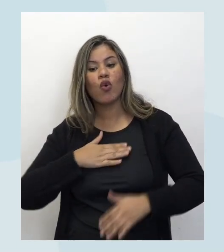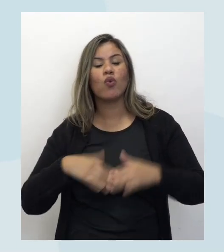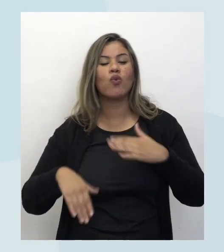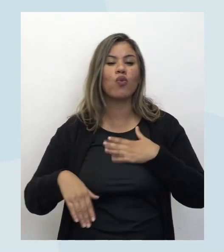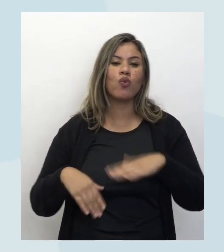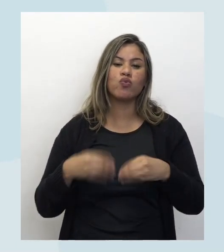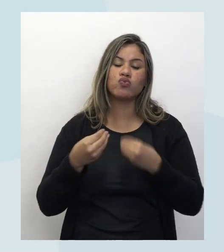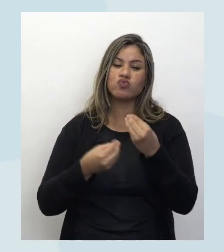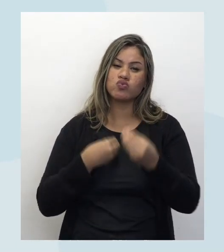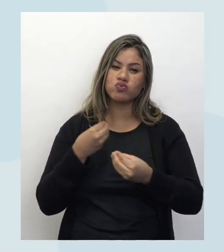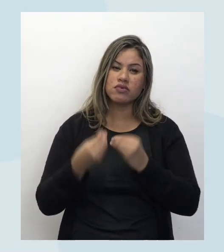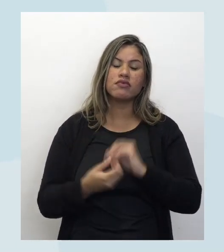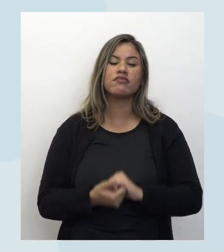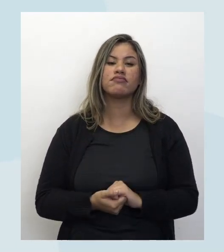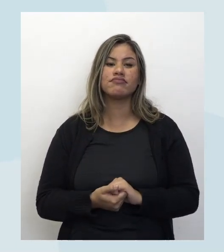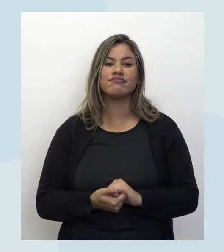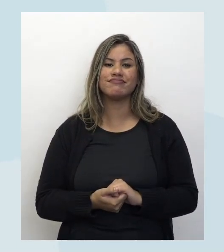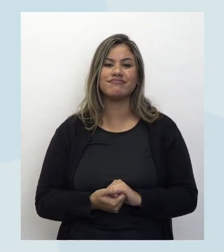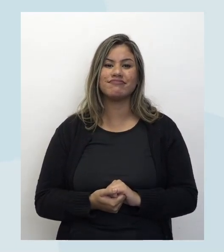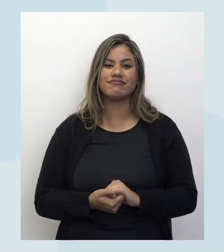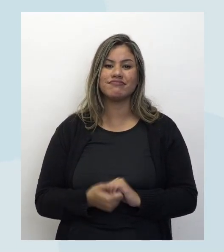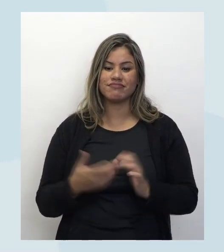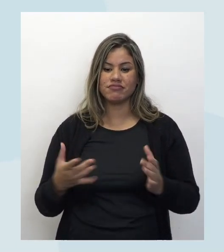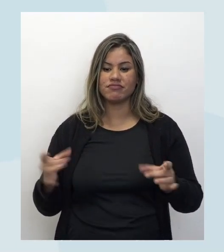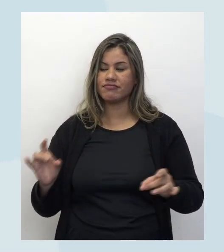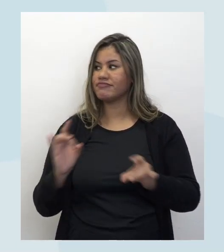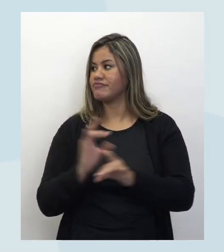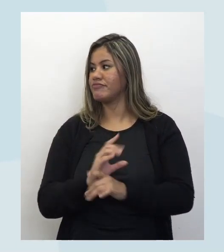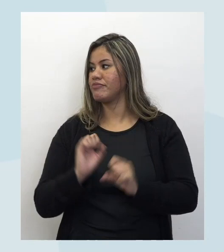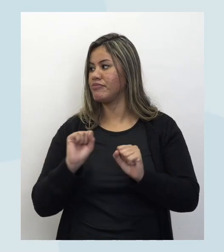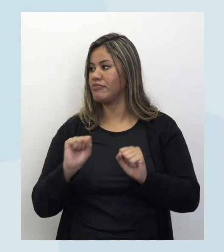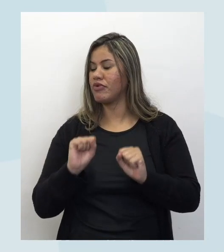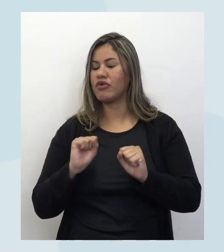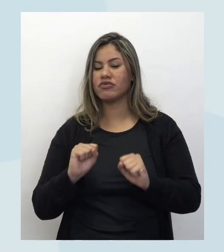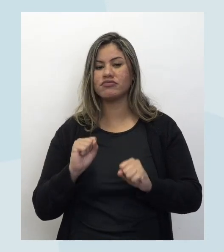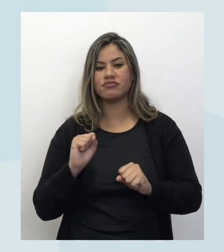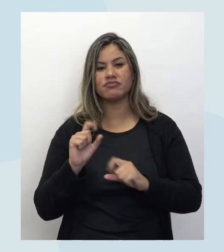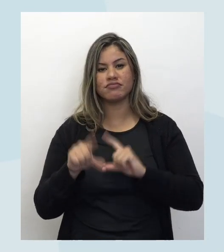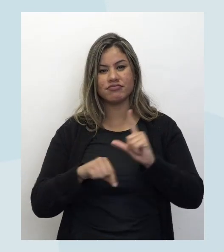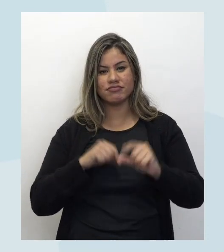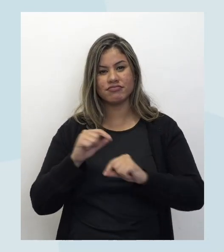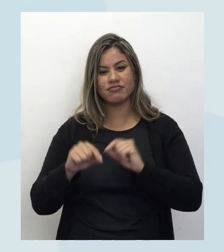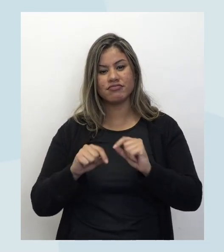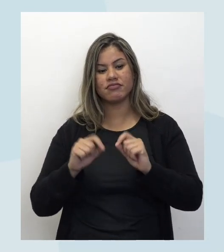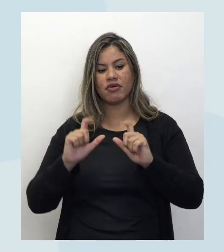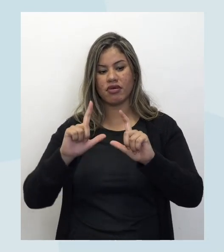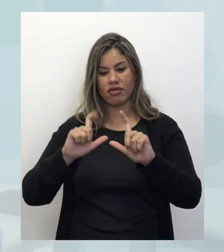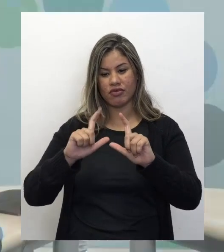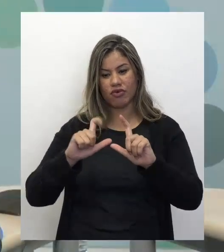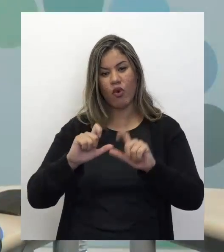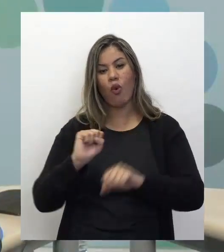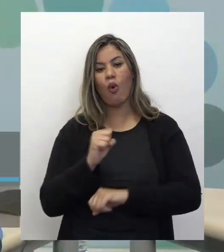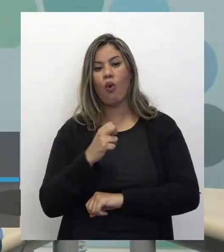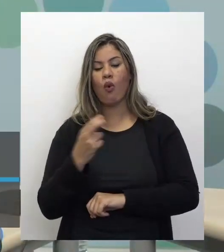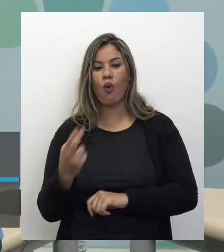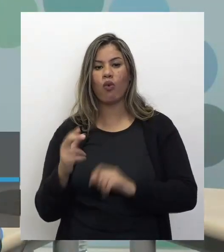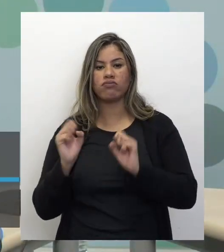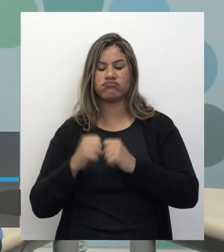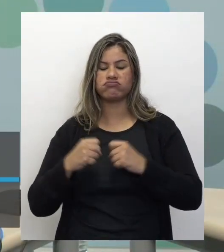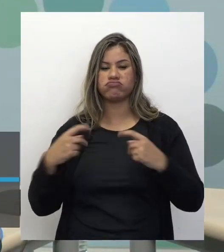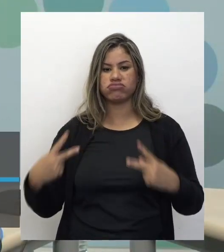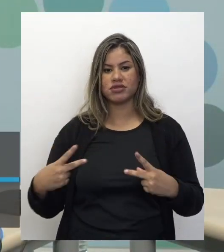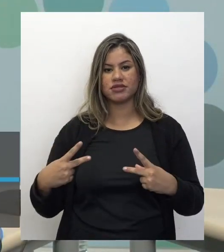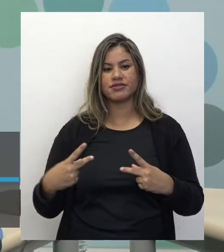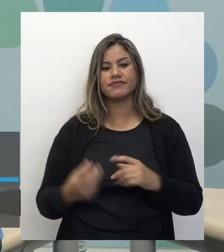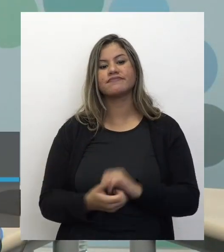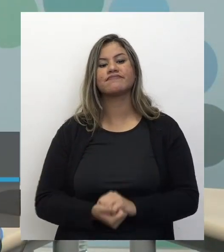quando finalizar a aula, você pode acessar essa pesquisa que eu falei para vocês, pelo QR Code e também pelo link,